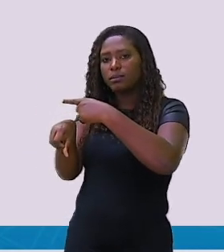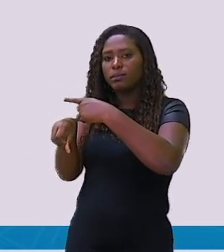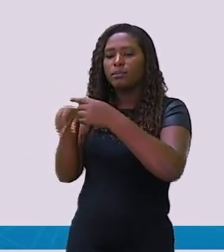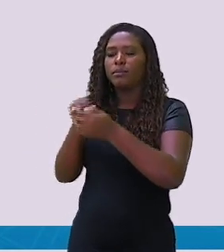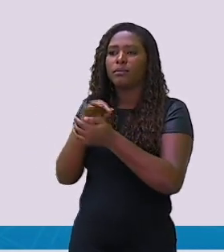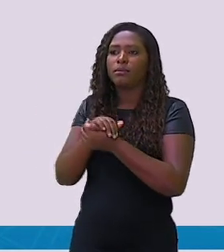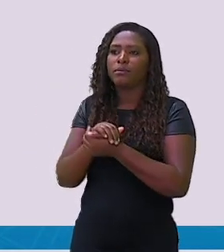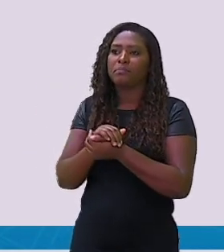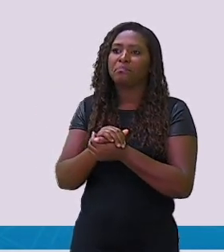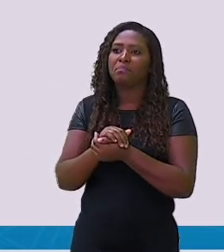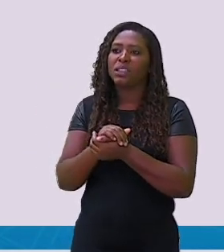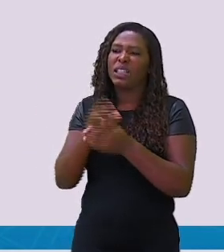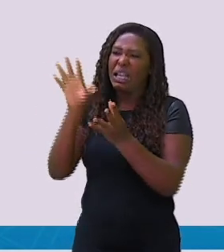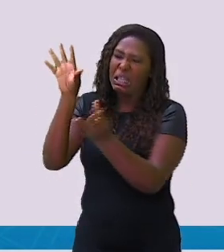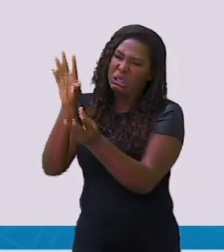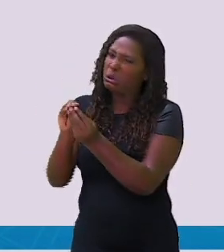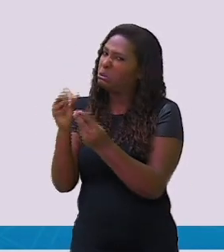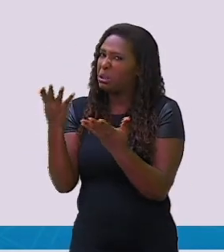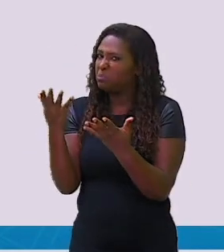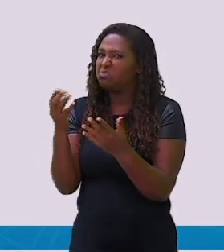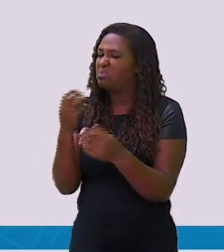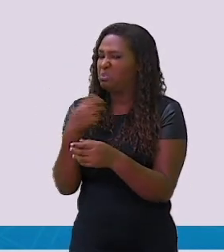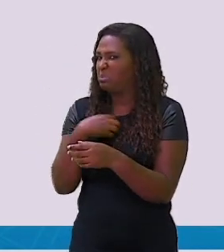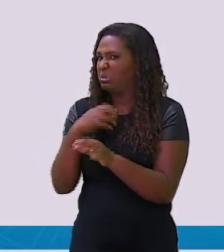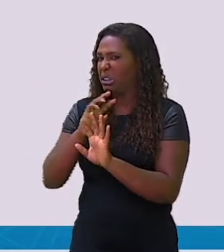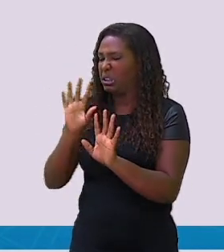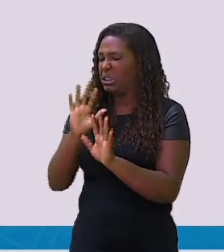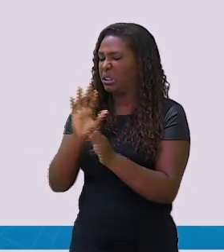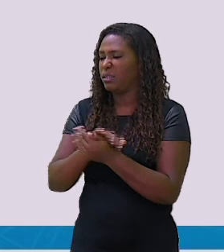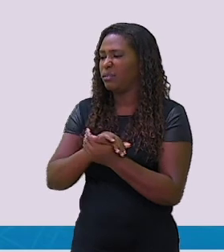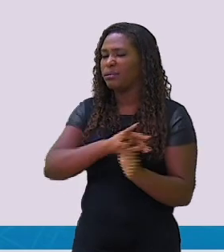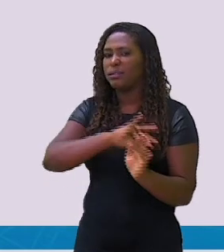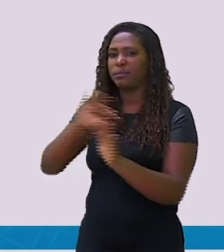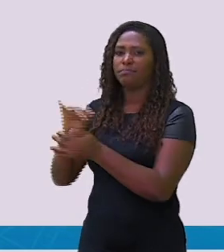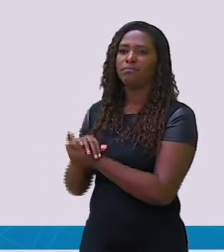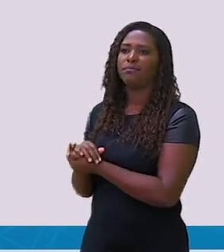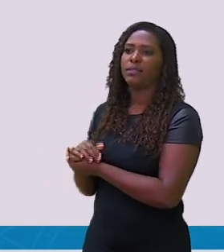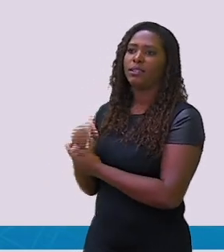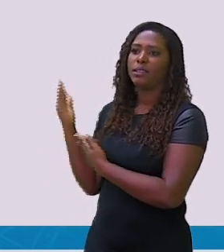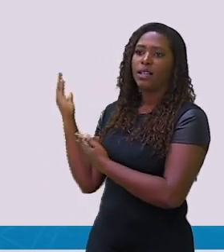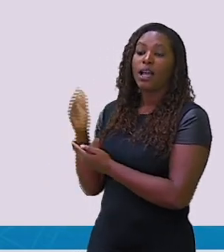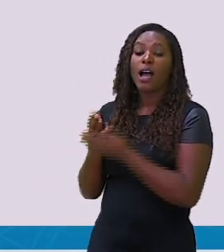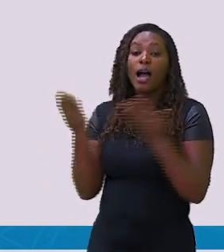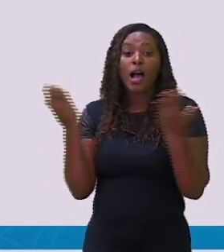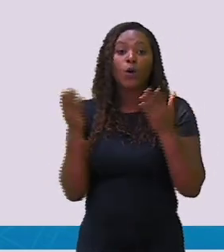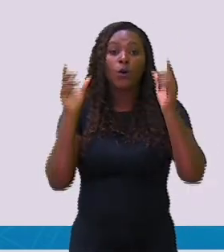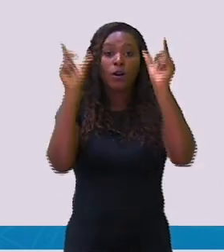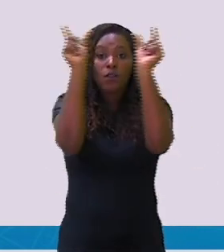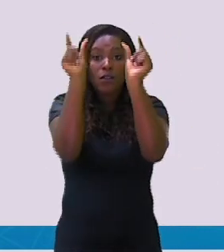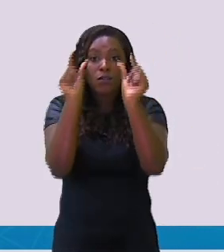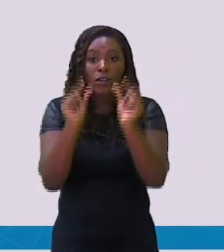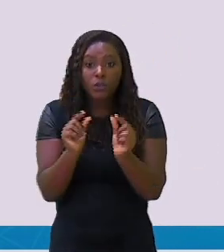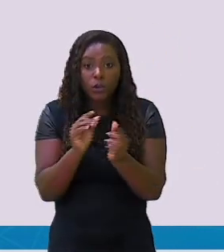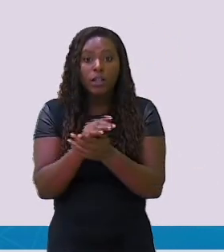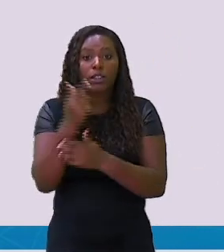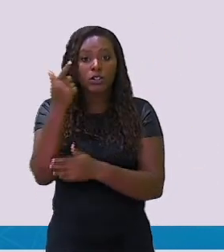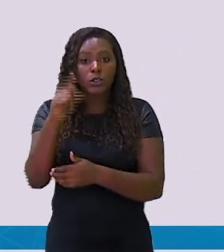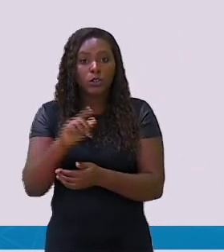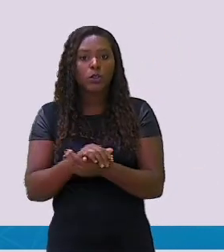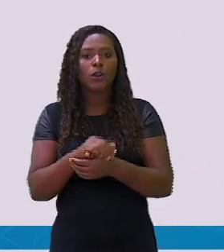e esse aqui com 3 frações Então nós vamos fatorar olha olha aqui 3